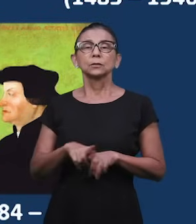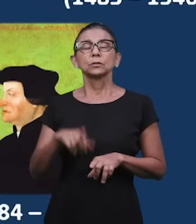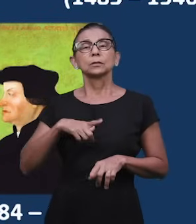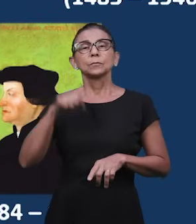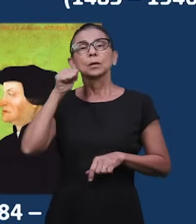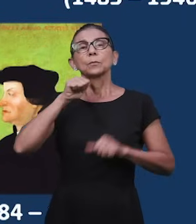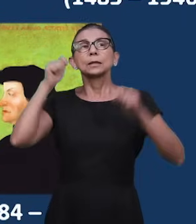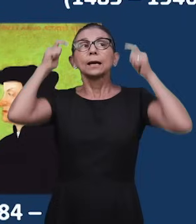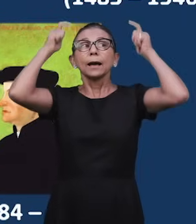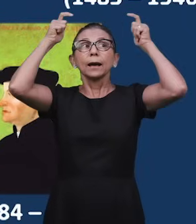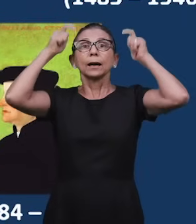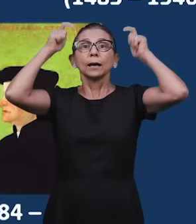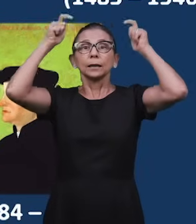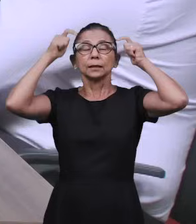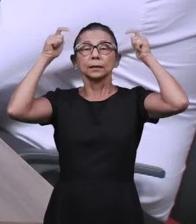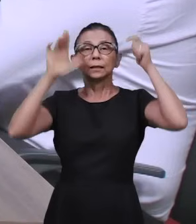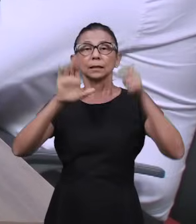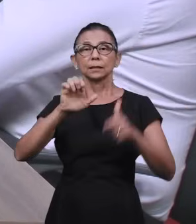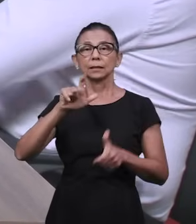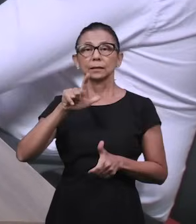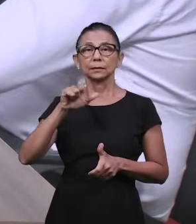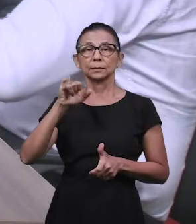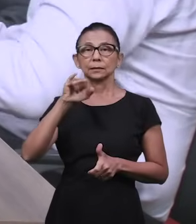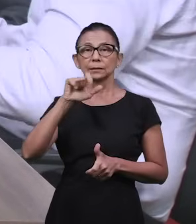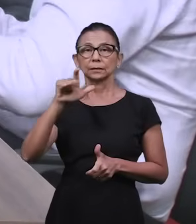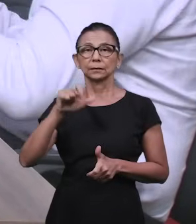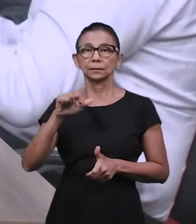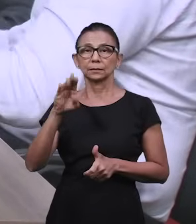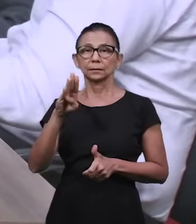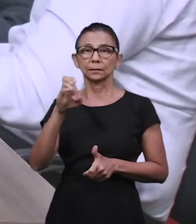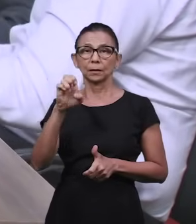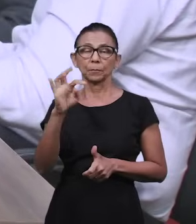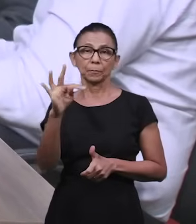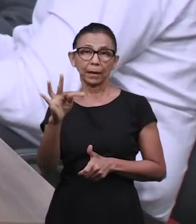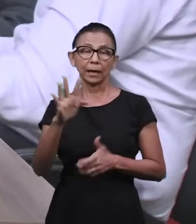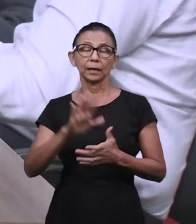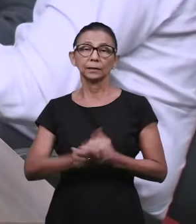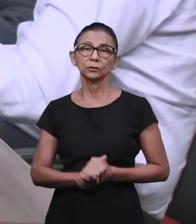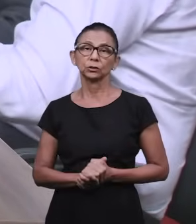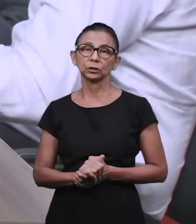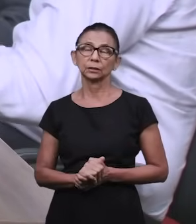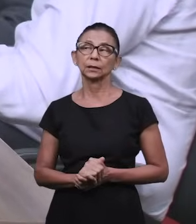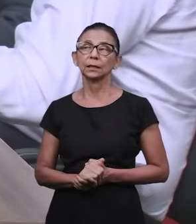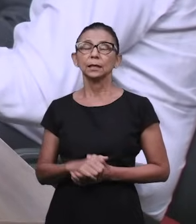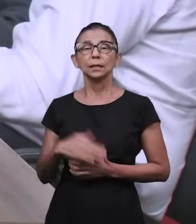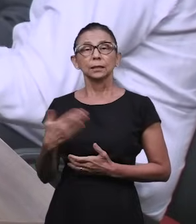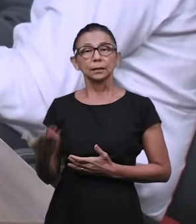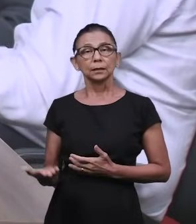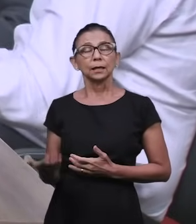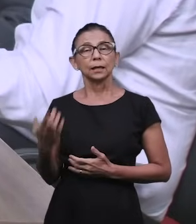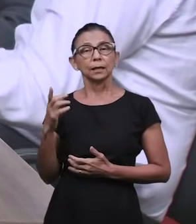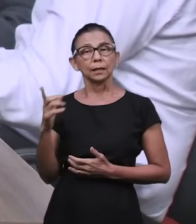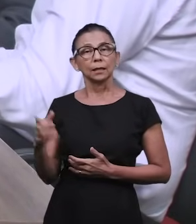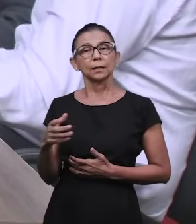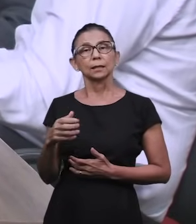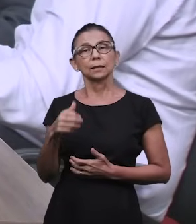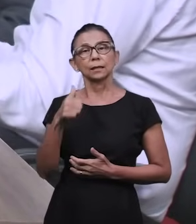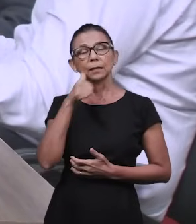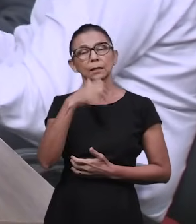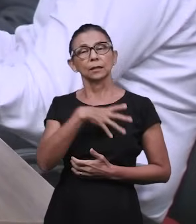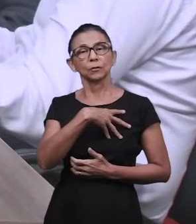posterior foi filha de Henrique VIII e, de certa forma, retoma esse entendimento